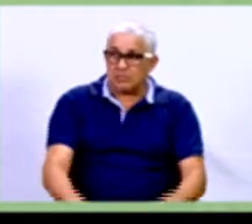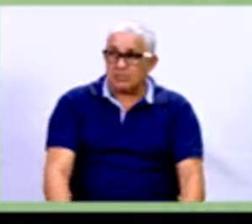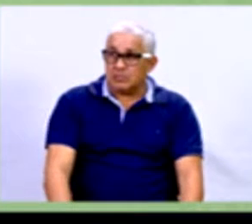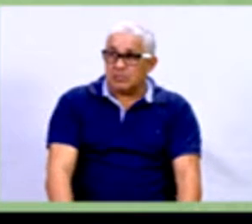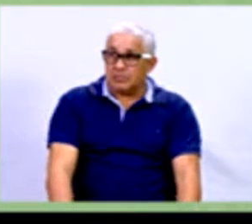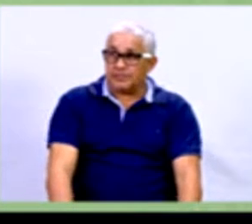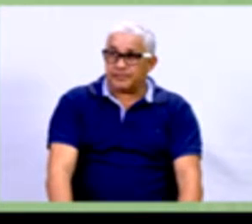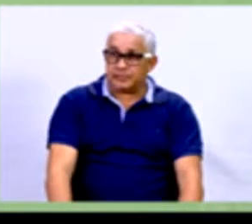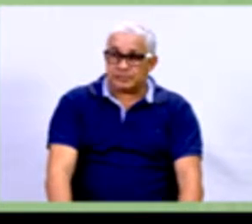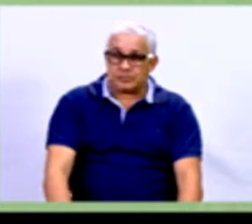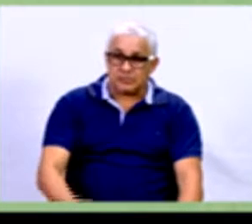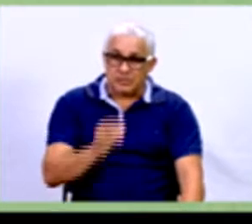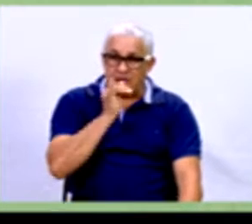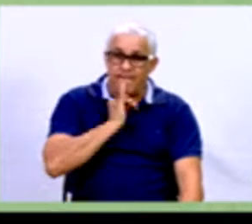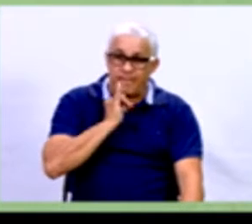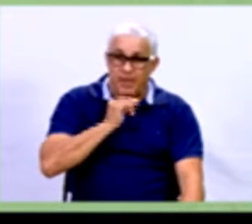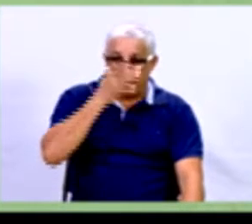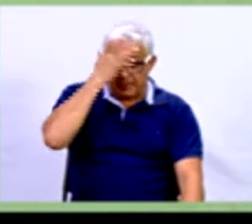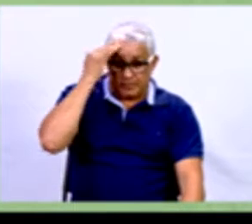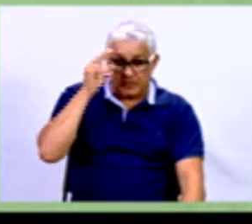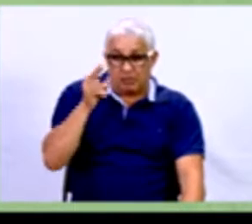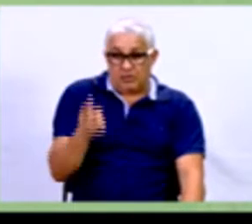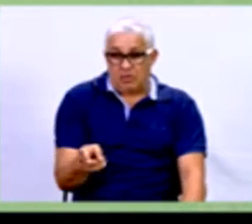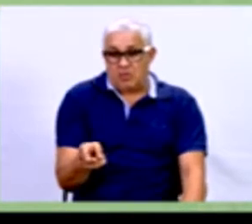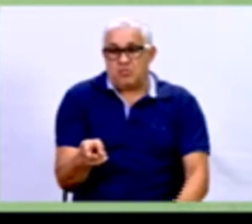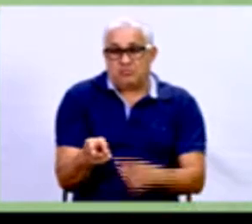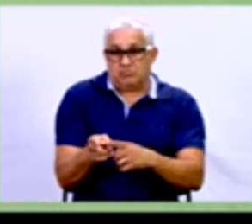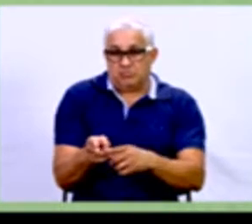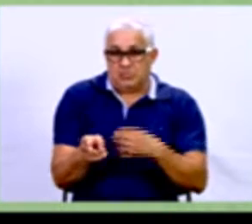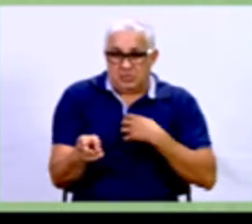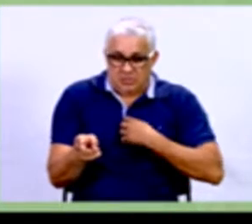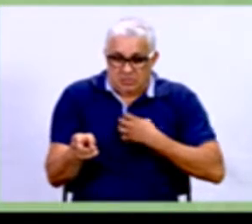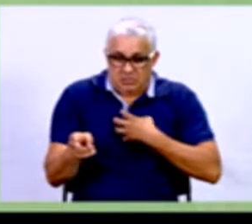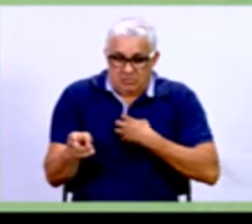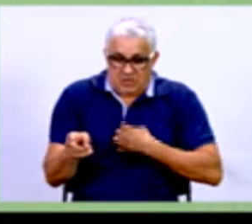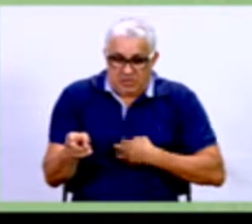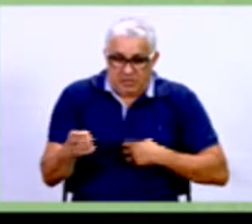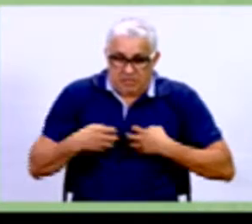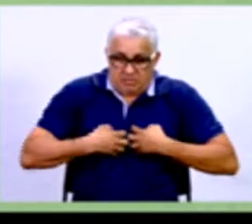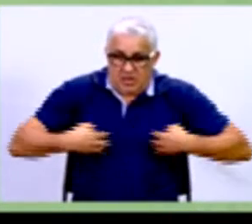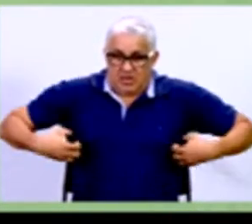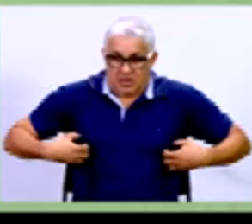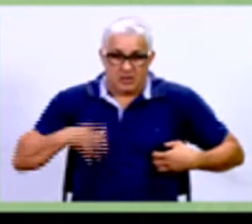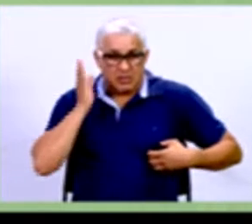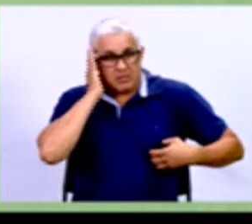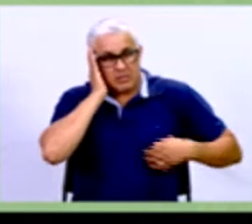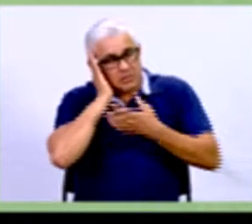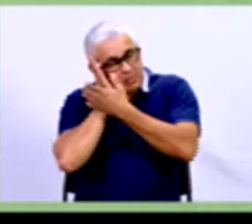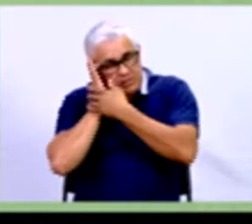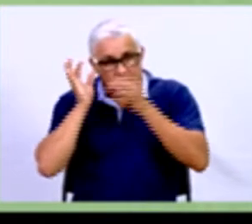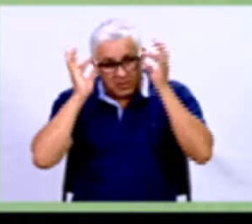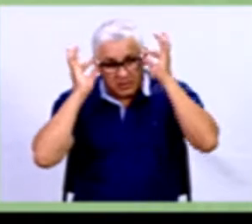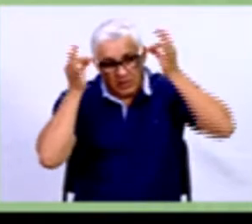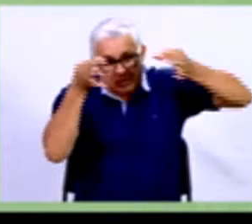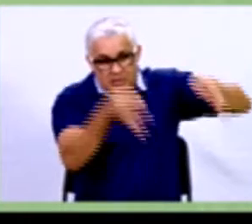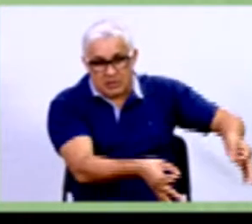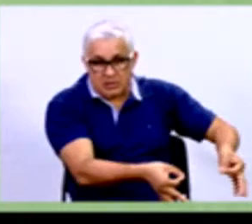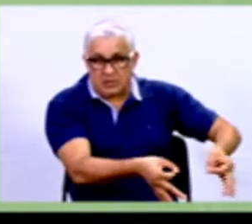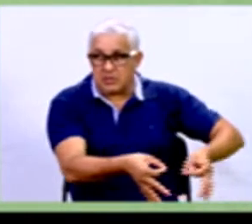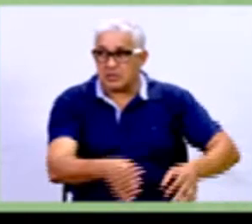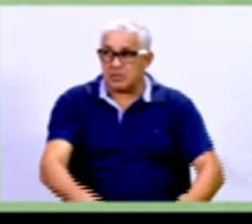Olha só, aqui colocaram a pessoa deitada de lado, afrouxaram as roupas, protegeram a cabeça, retiraram os óculos.